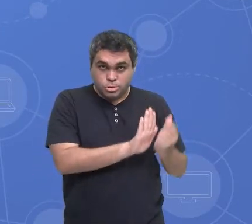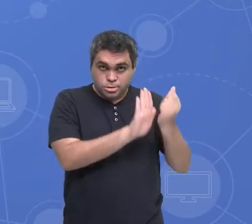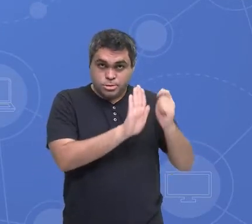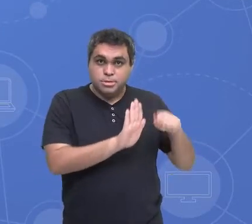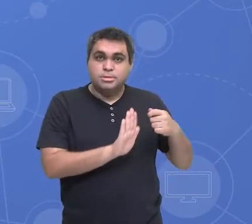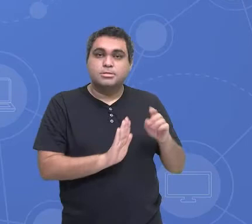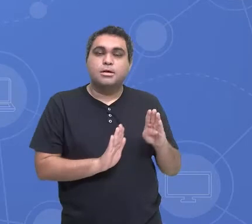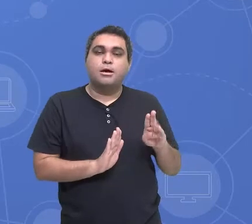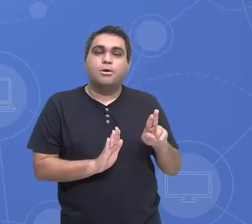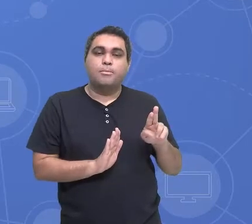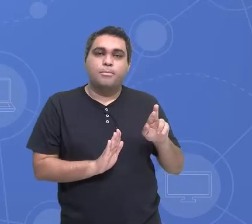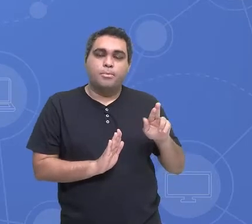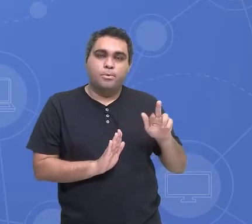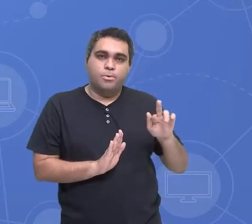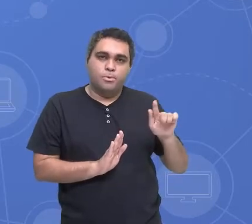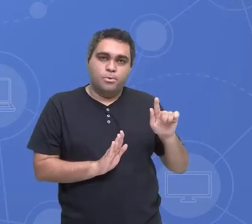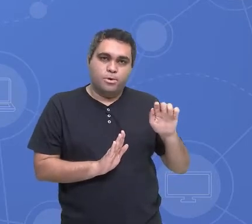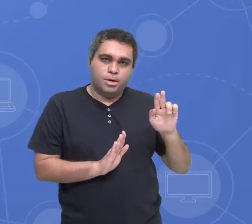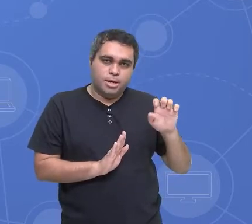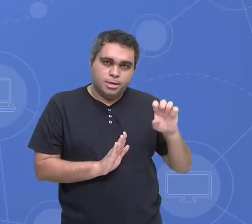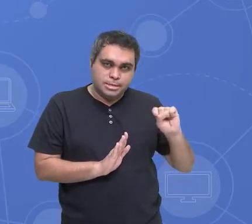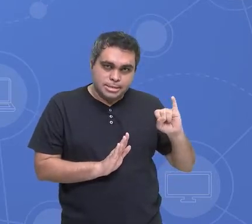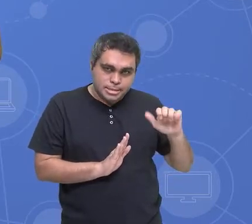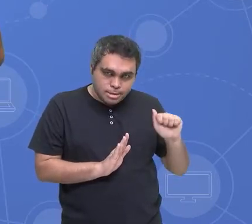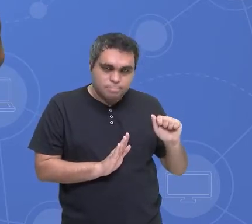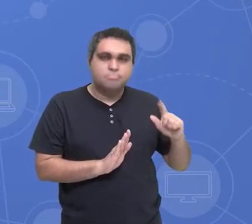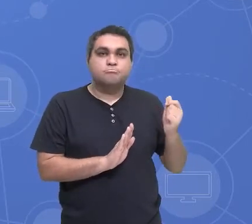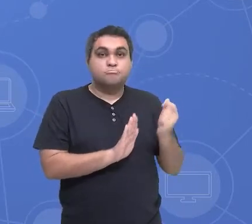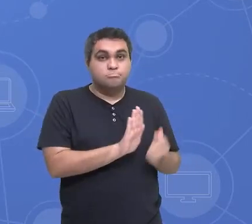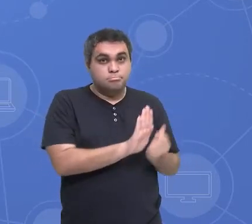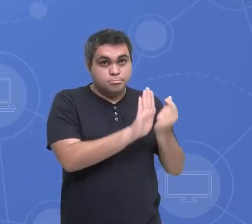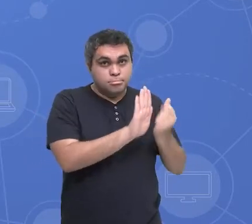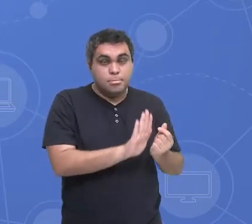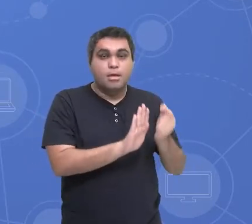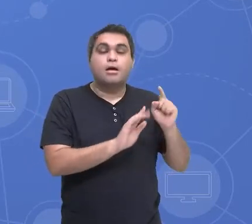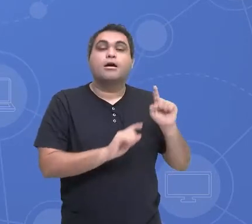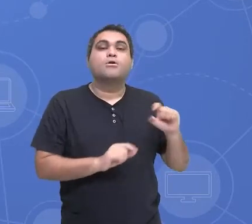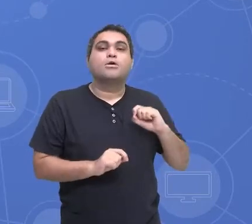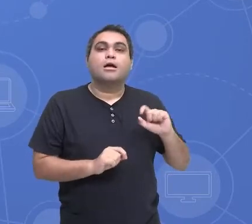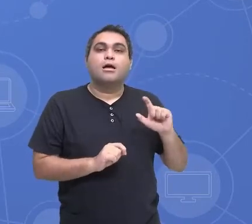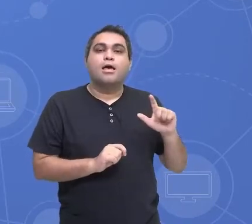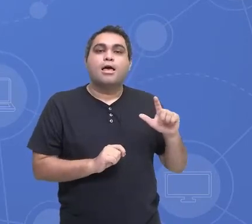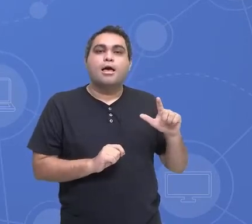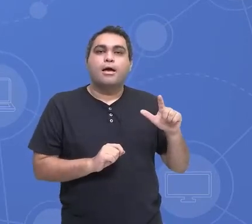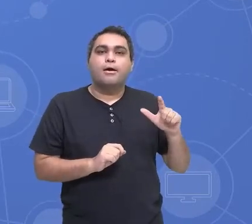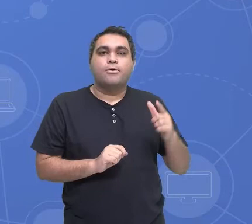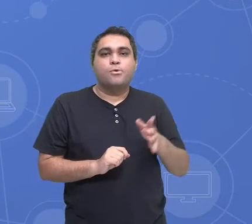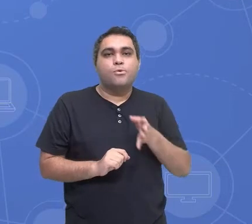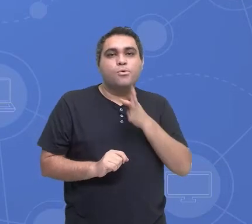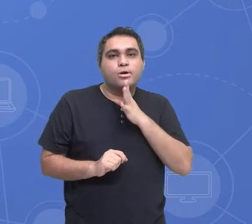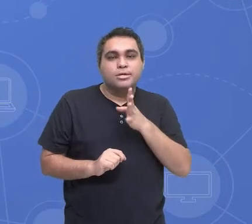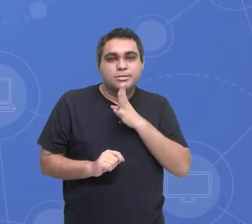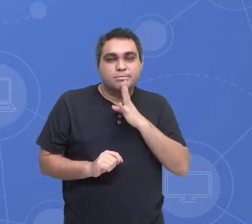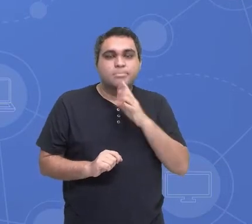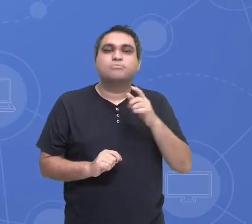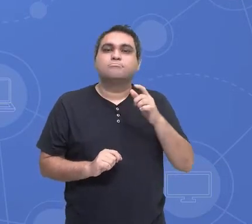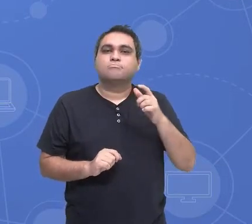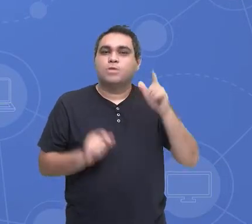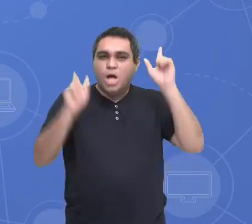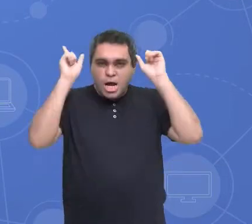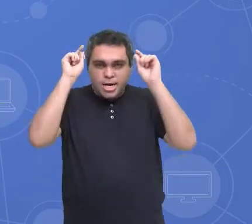de conhecimento e vão valorizar o conhecimento greco-latino, vão resgatar, tirar das mãos ali